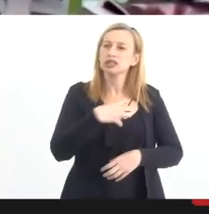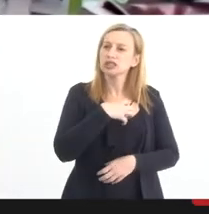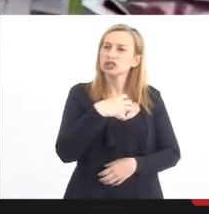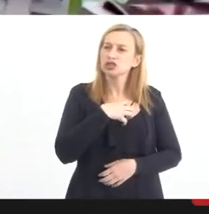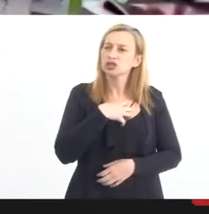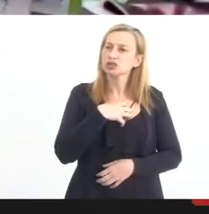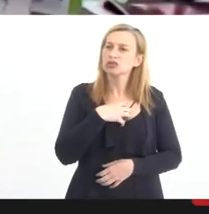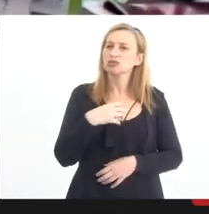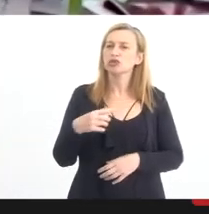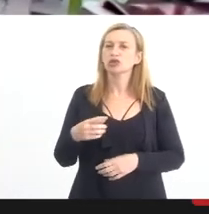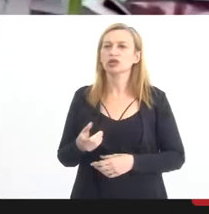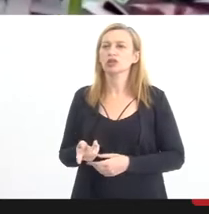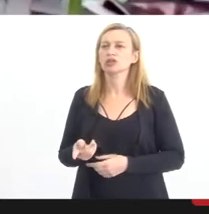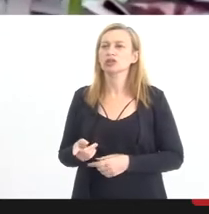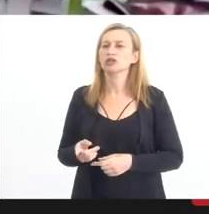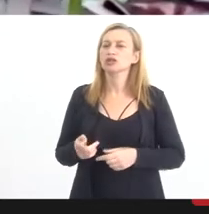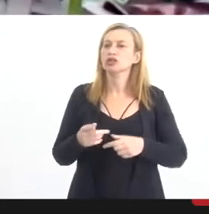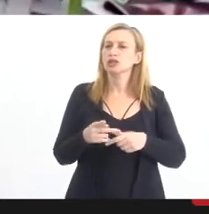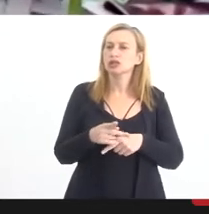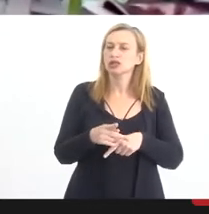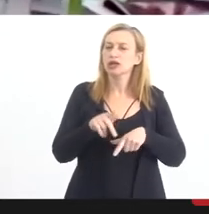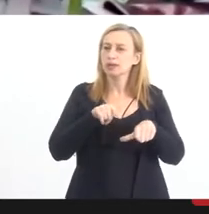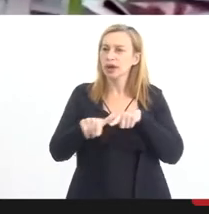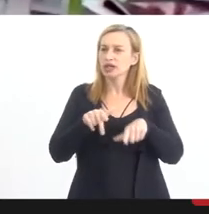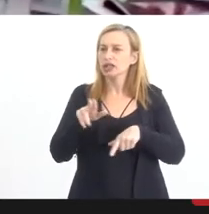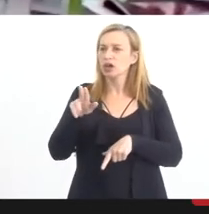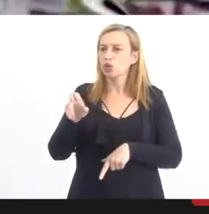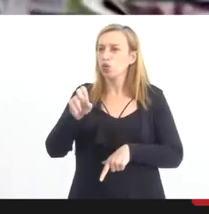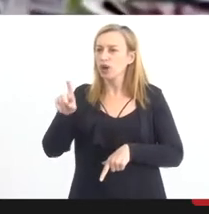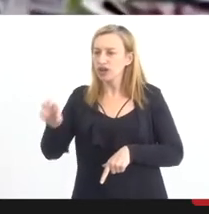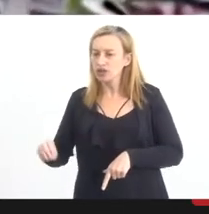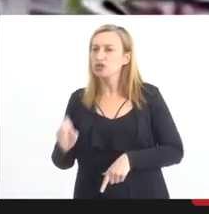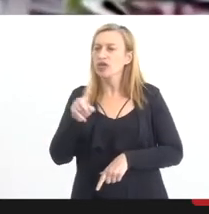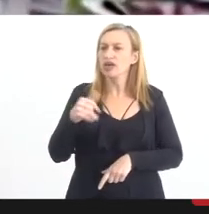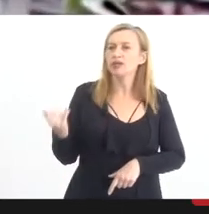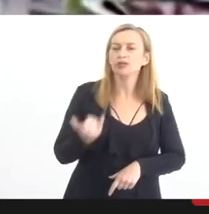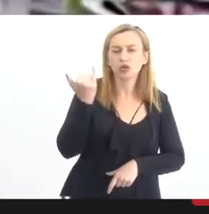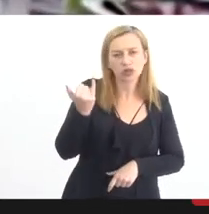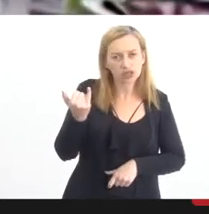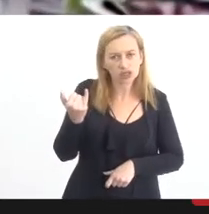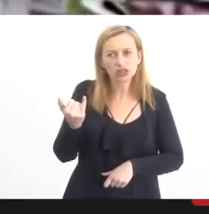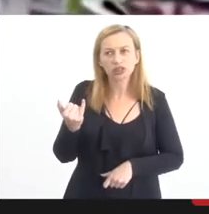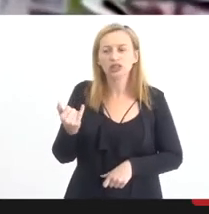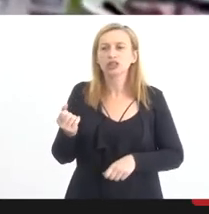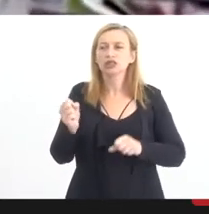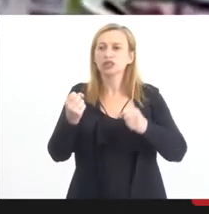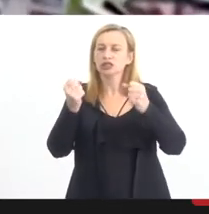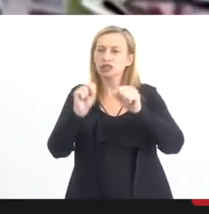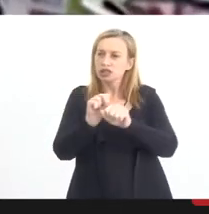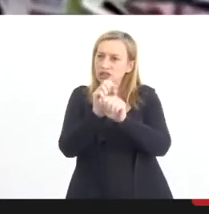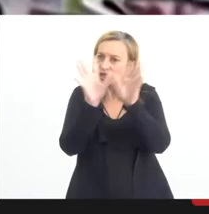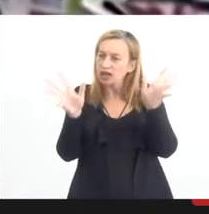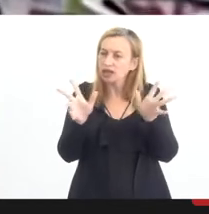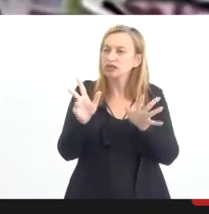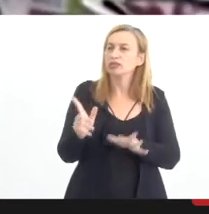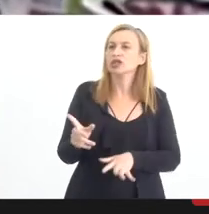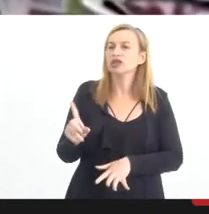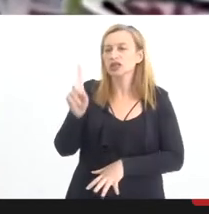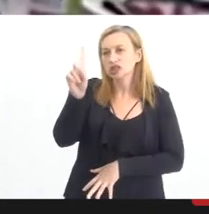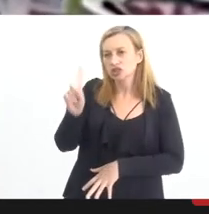funcionários da UESO, é importante que seja claro também a garantia dos seus